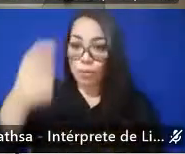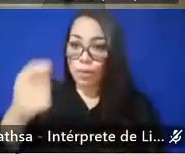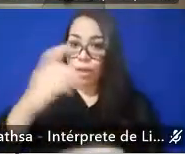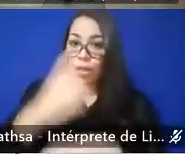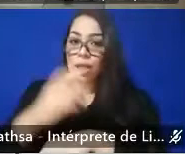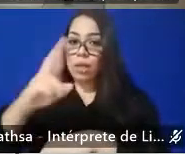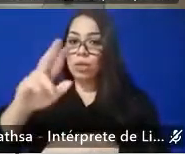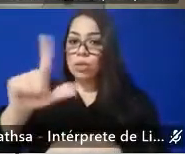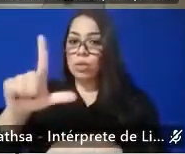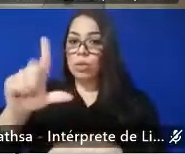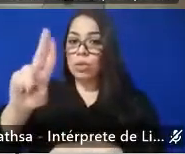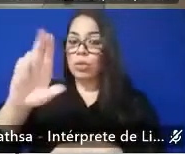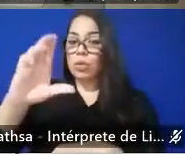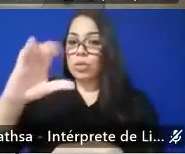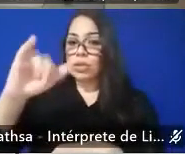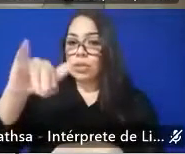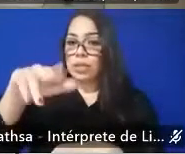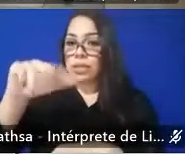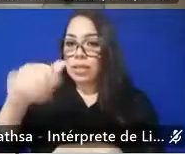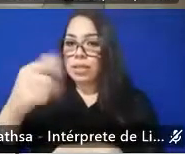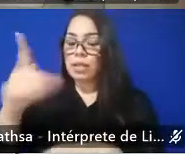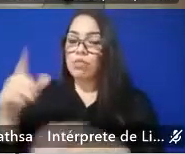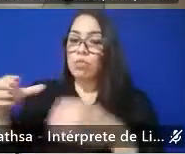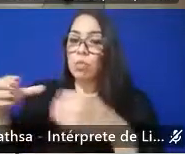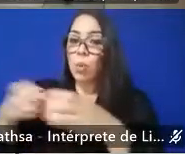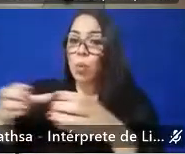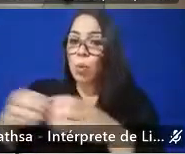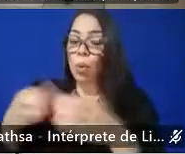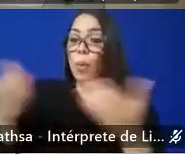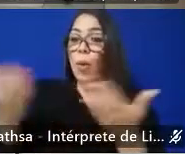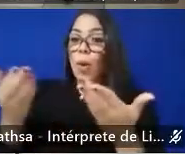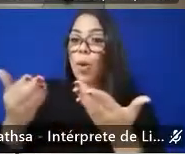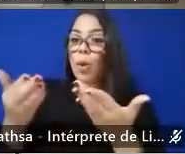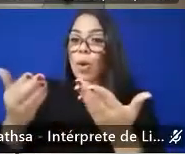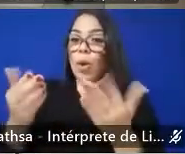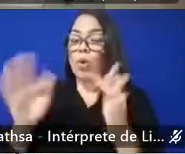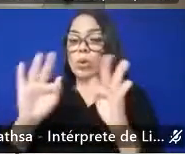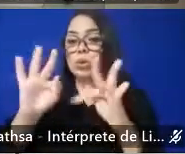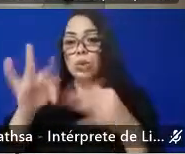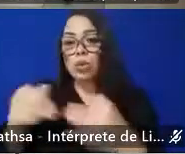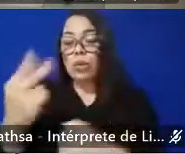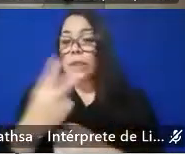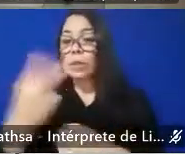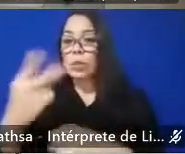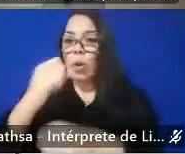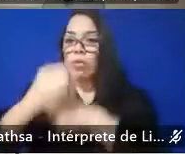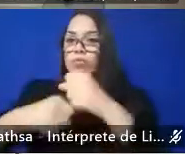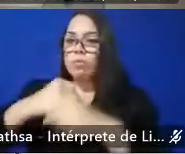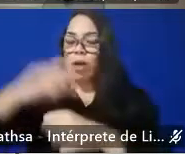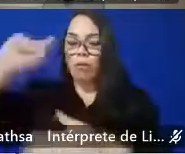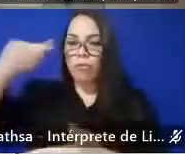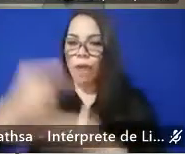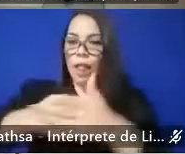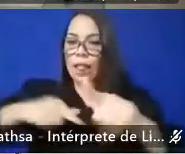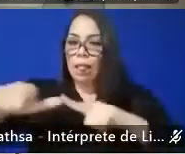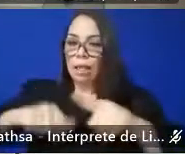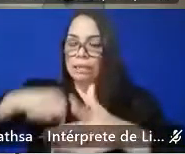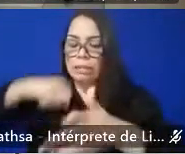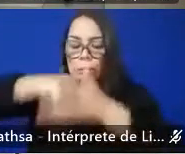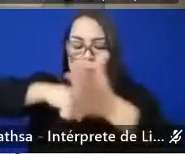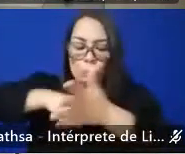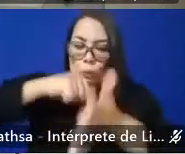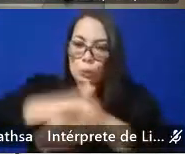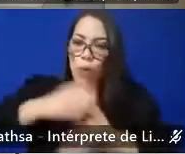sapha Silveira e sua equipe que hoje encerra dois vitoriosos mandatos de trabalho ardo e pro fico